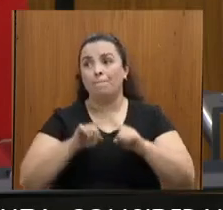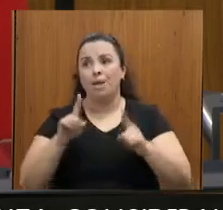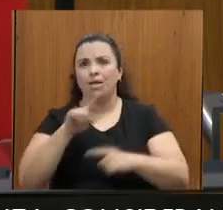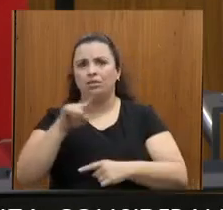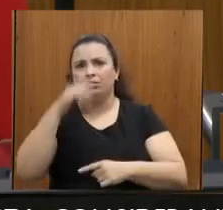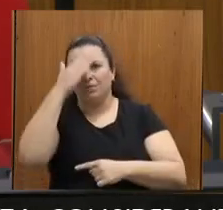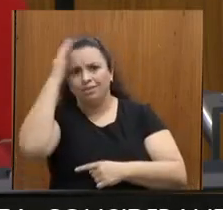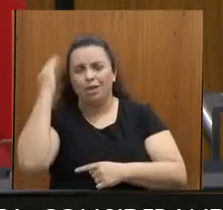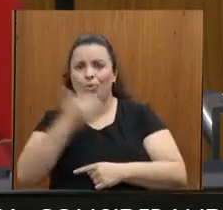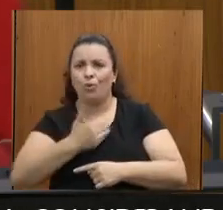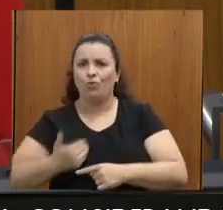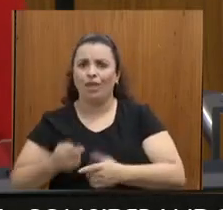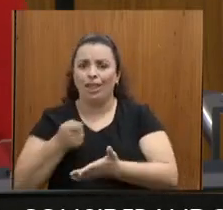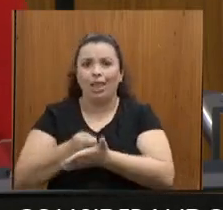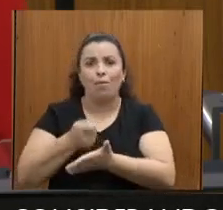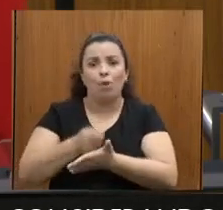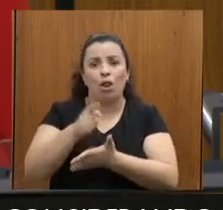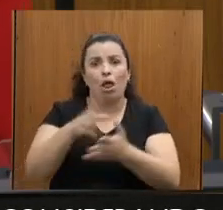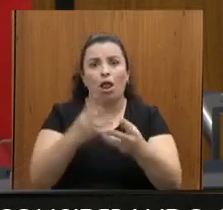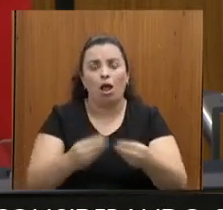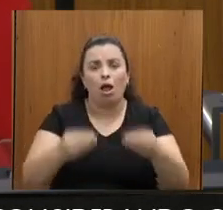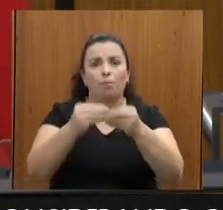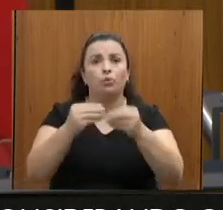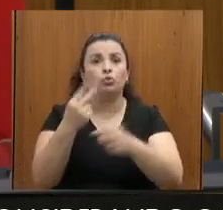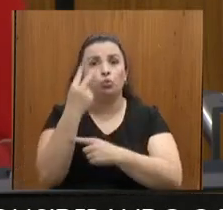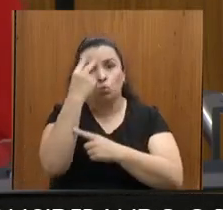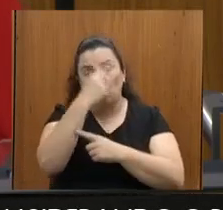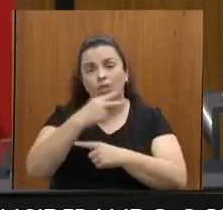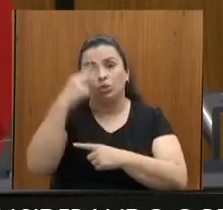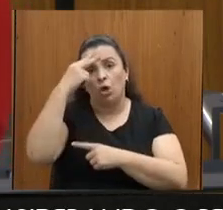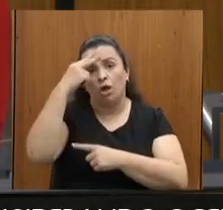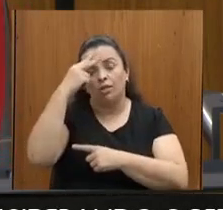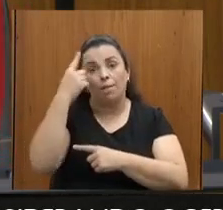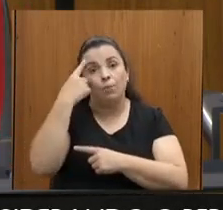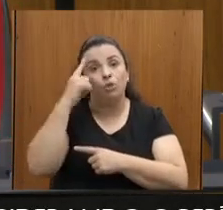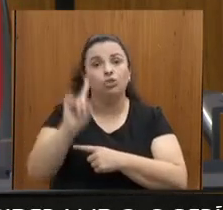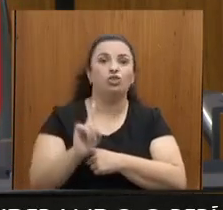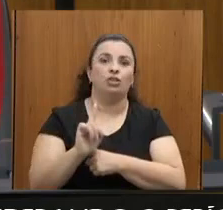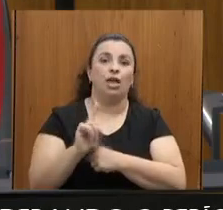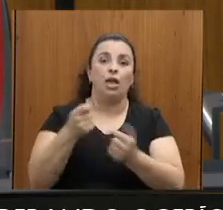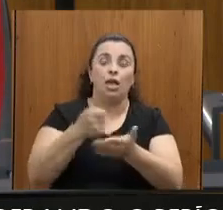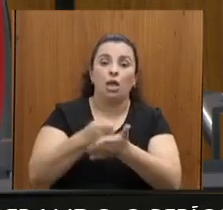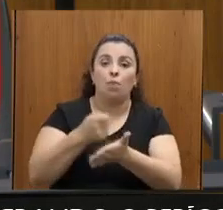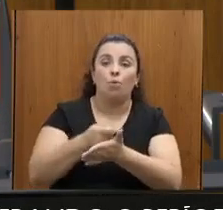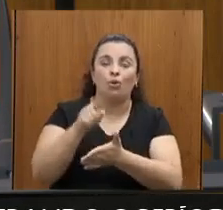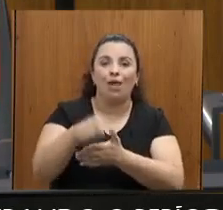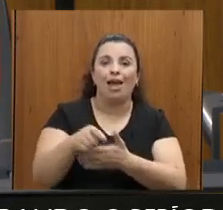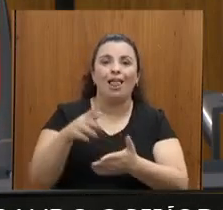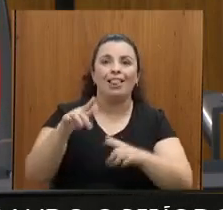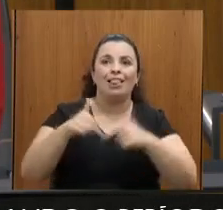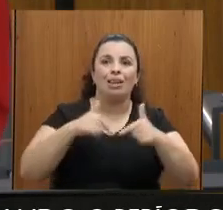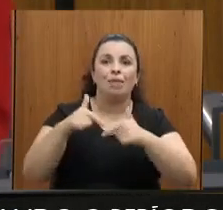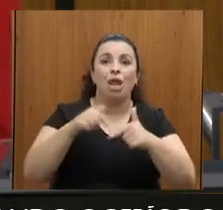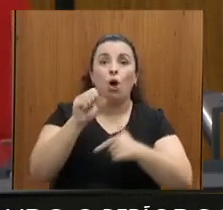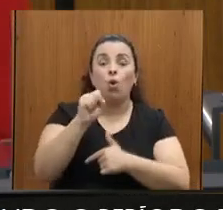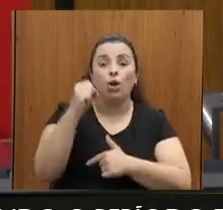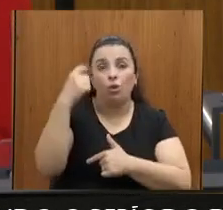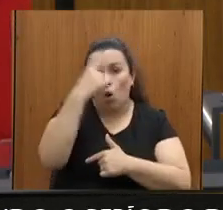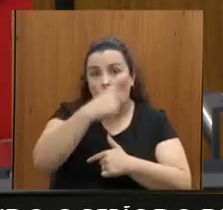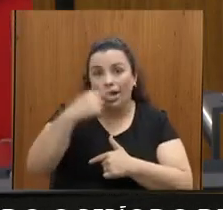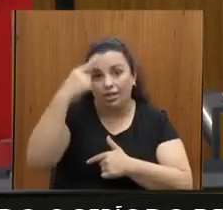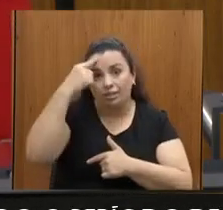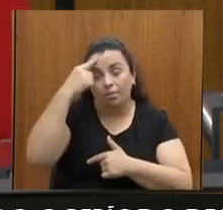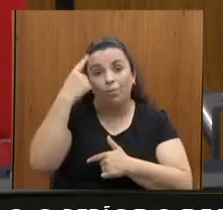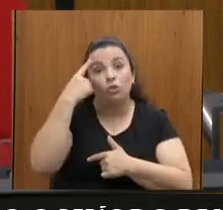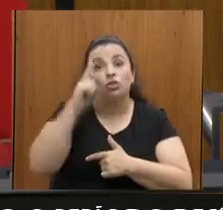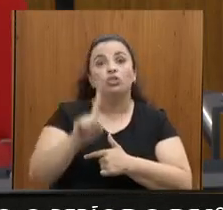de duas horas por dia, ou seja, impondo uma jornada de trabalho de oito horas por dia às auxiliares